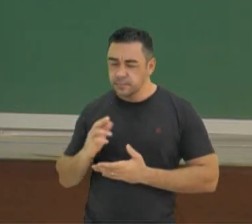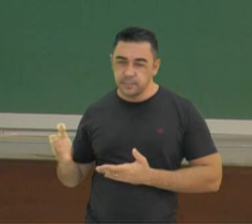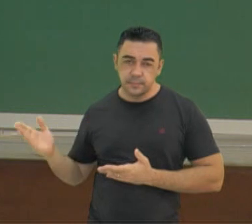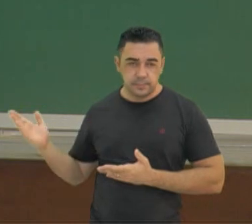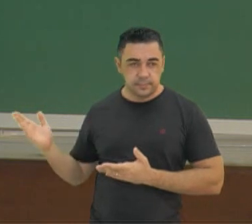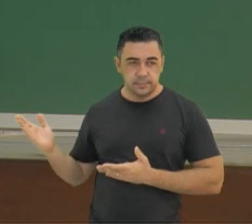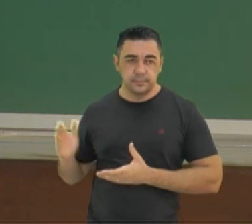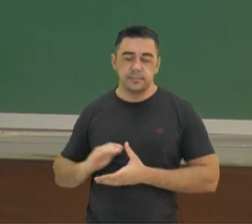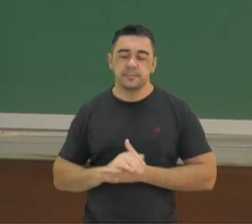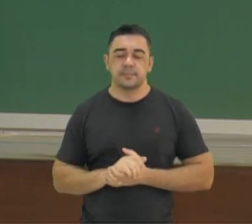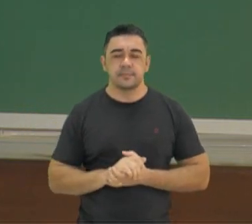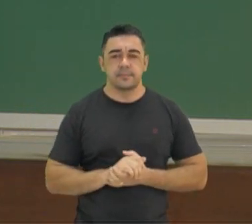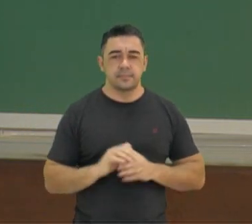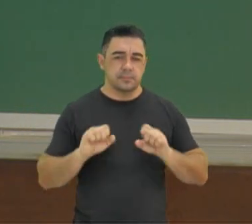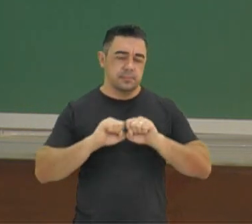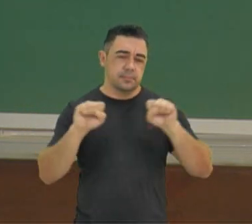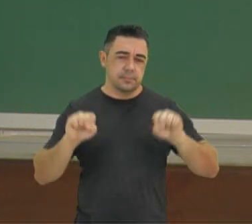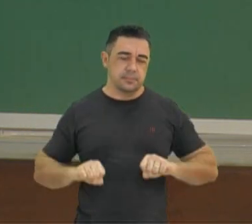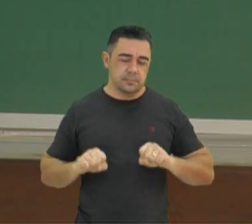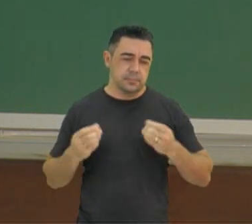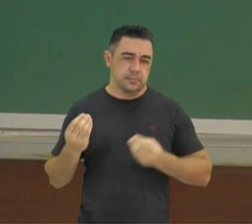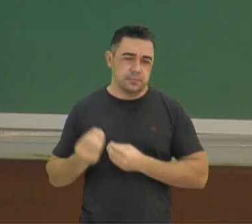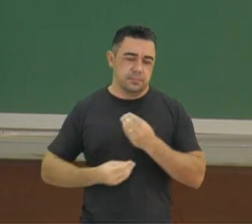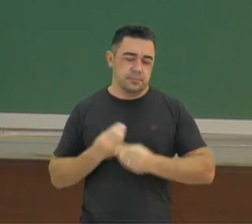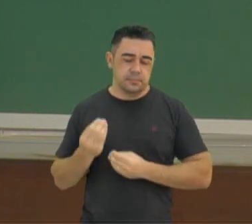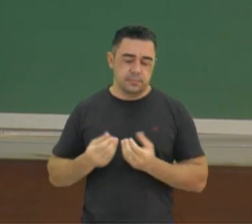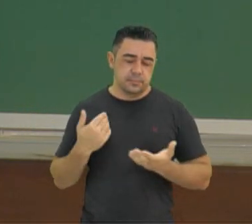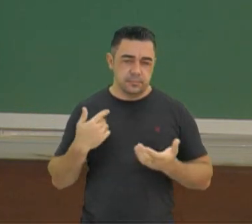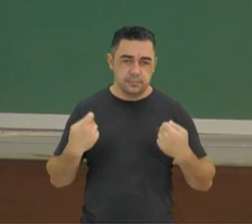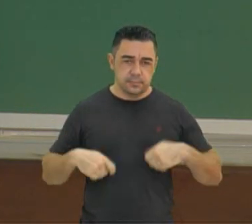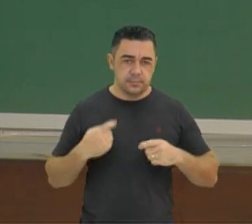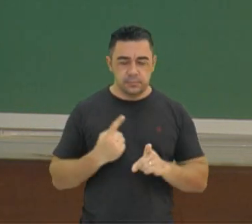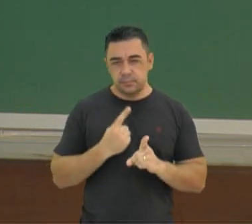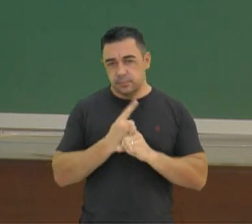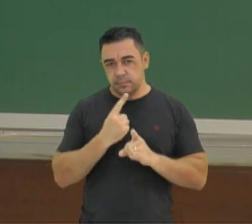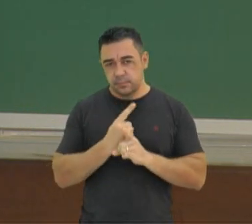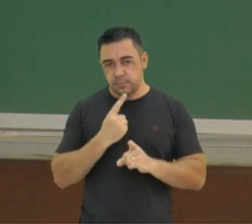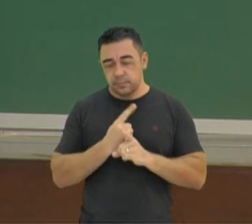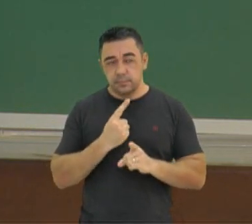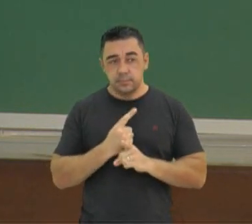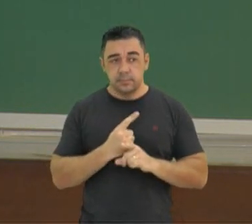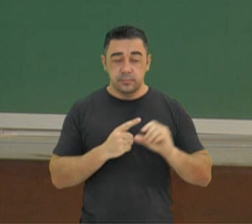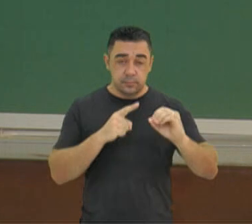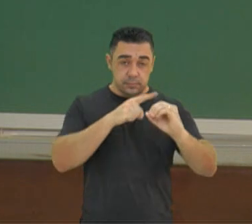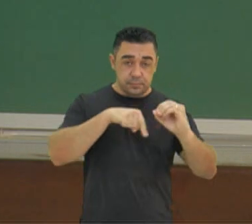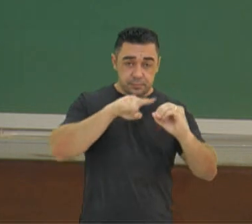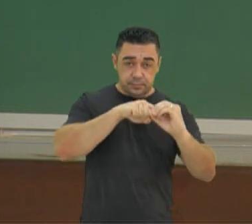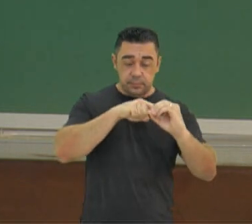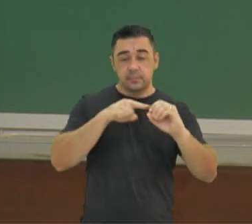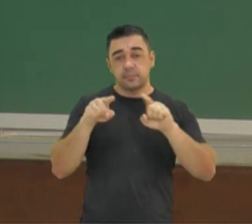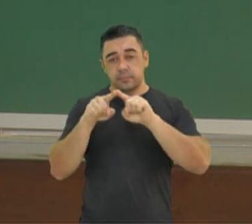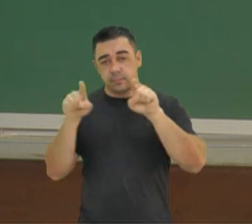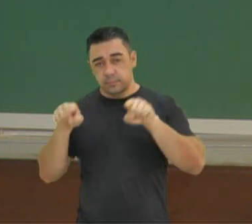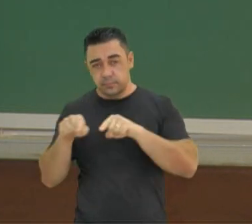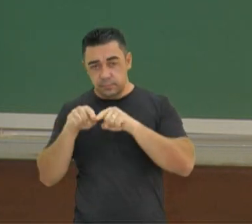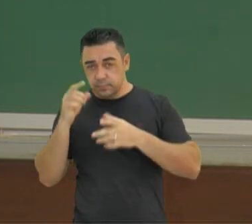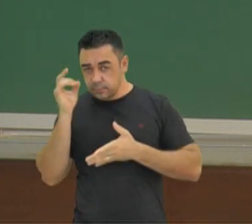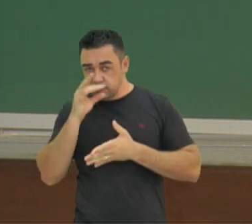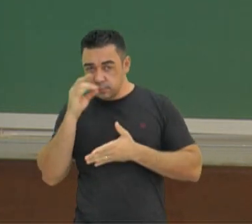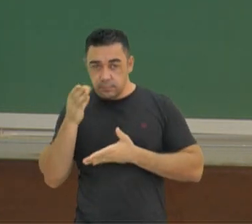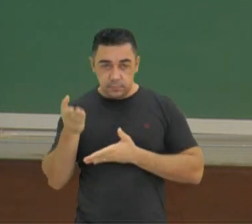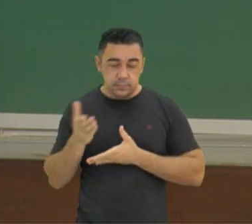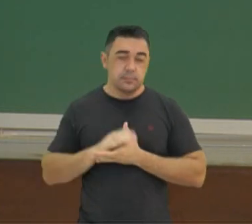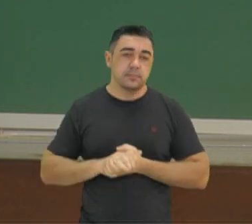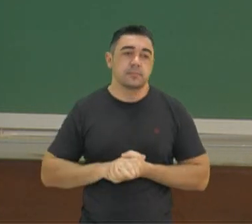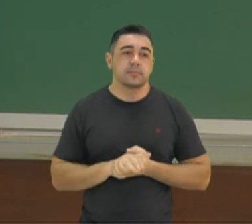desse sistema de equações, né, onde eu preciso encontrar o valor do círculo azul e do quadrado